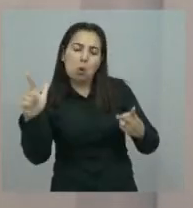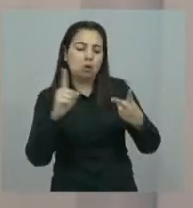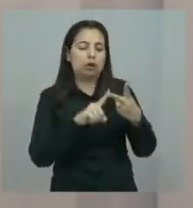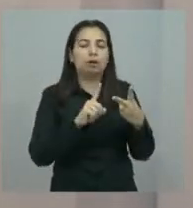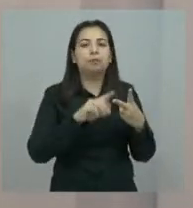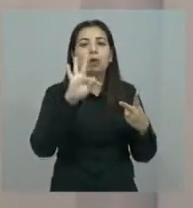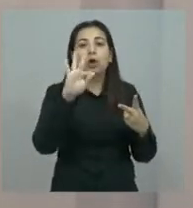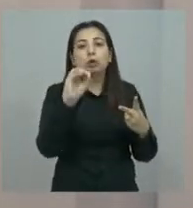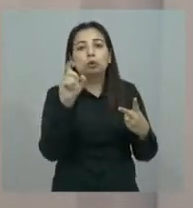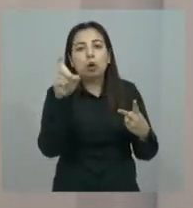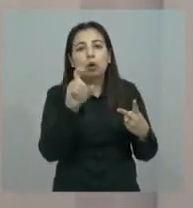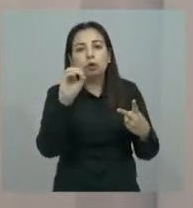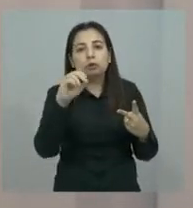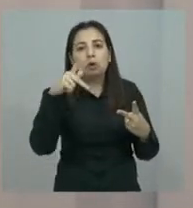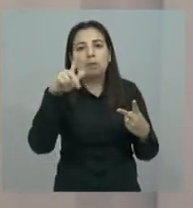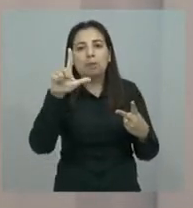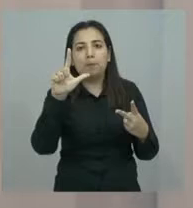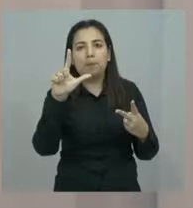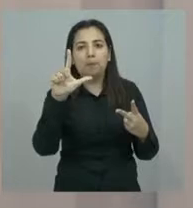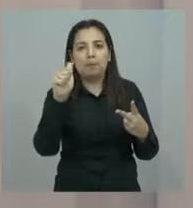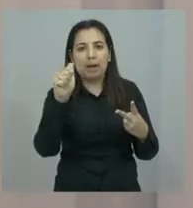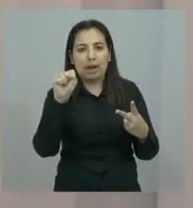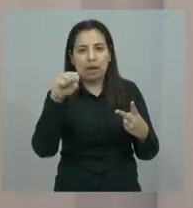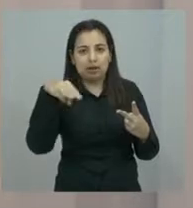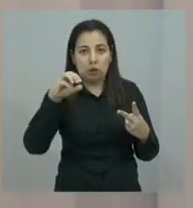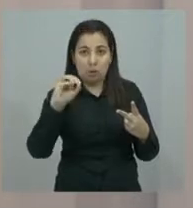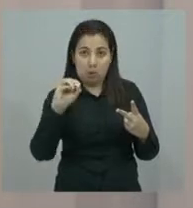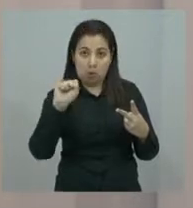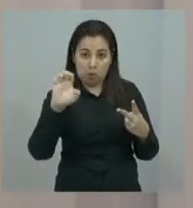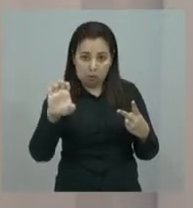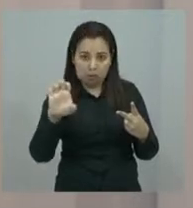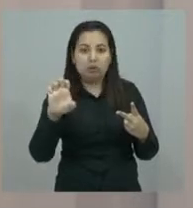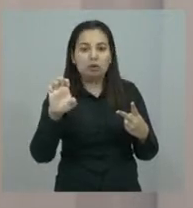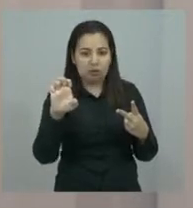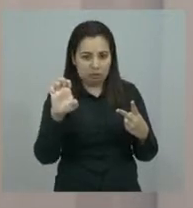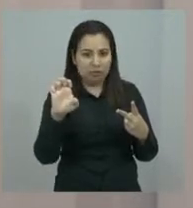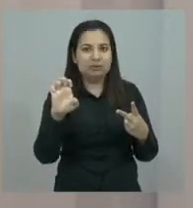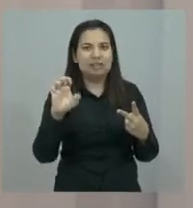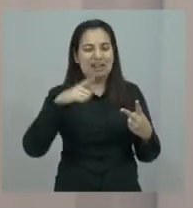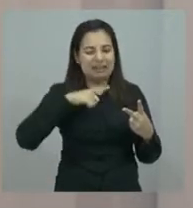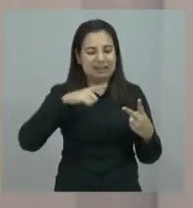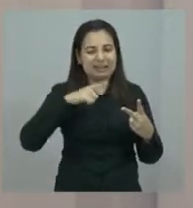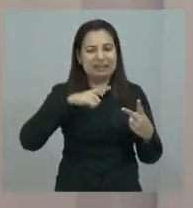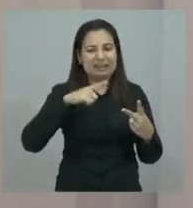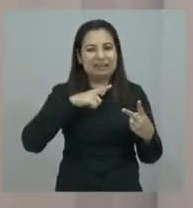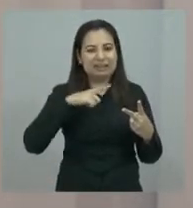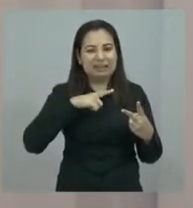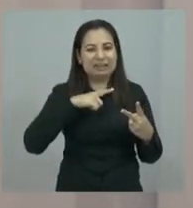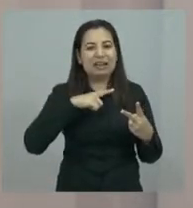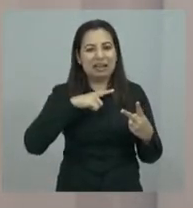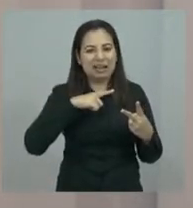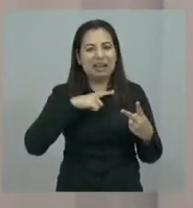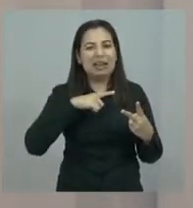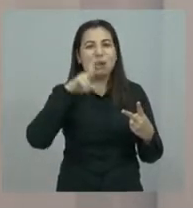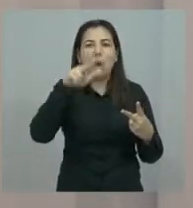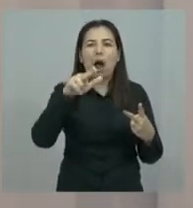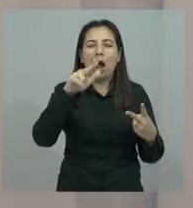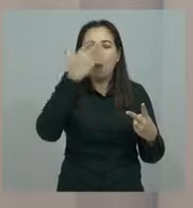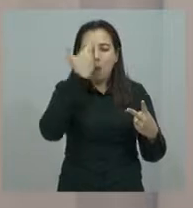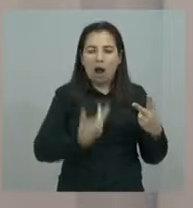uma que, quando não leva a óbito, deixa a pessoa mutilada, aquela pessoa fica como tipo, teve um